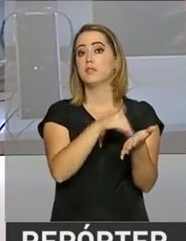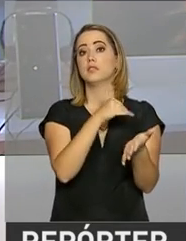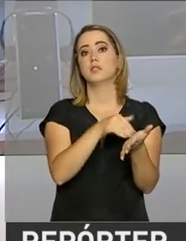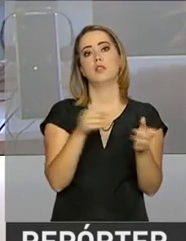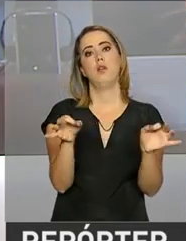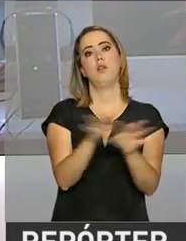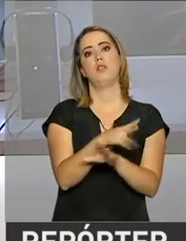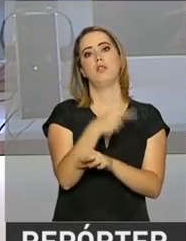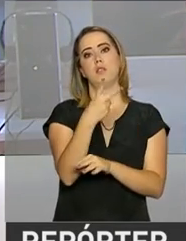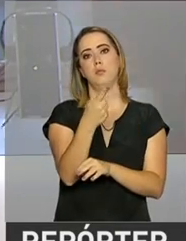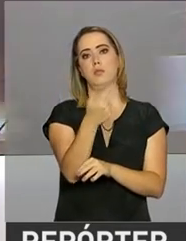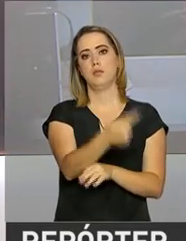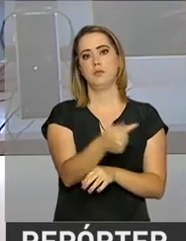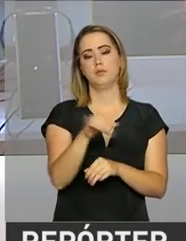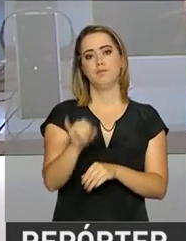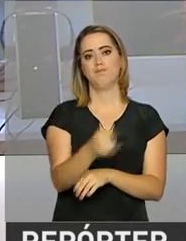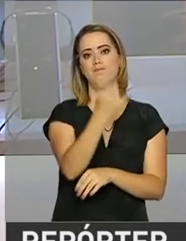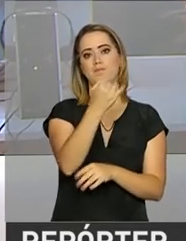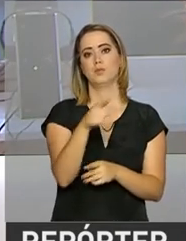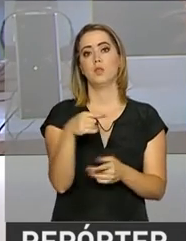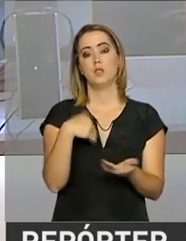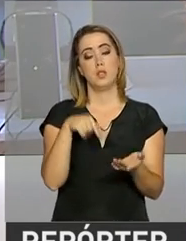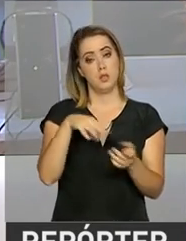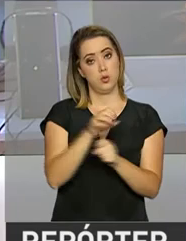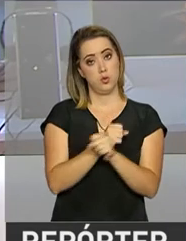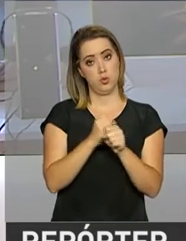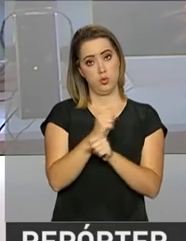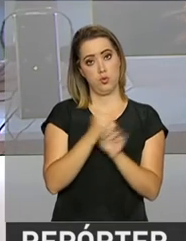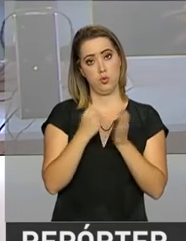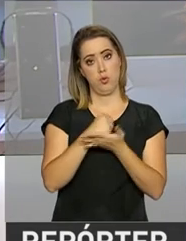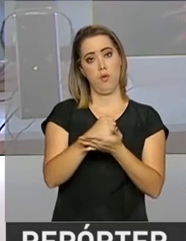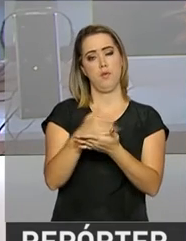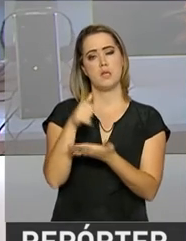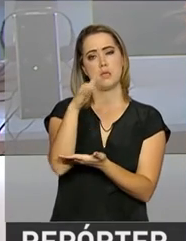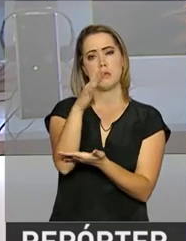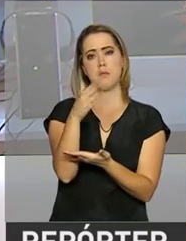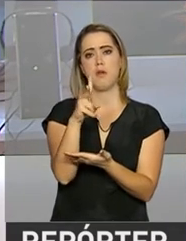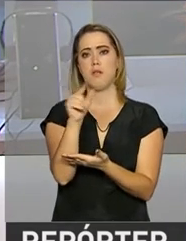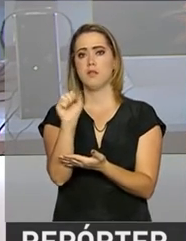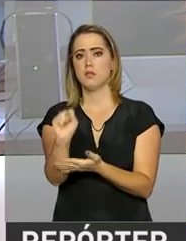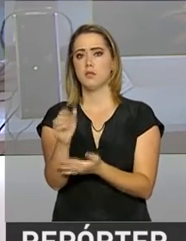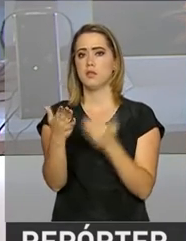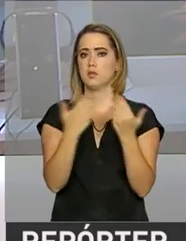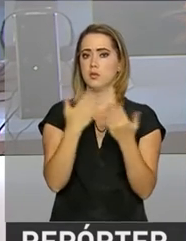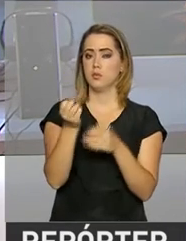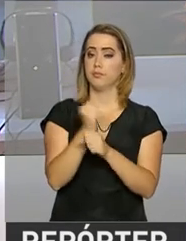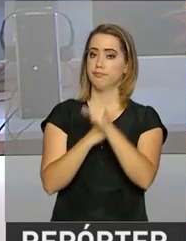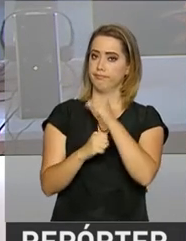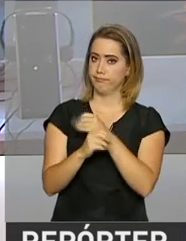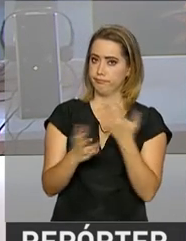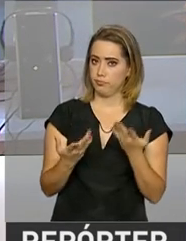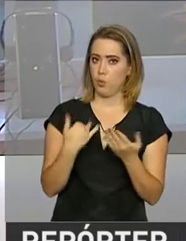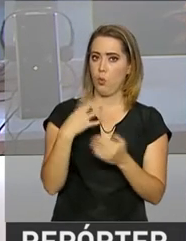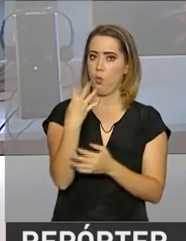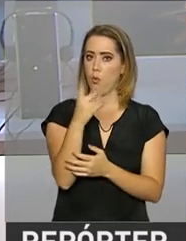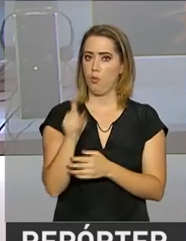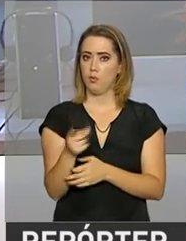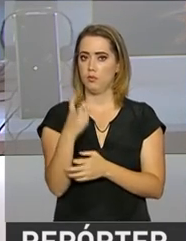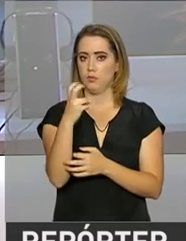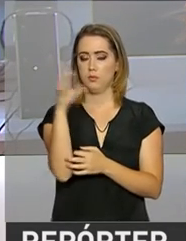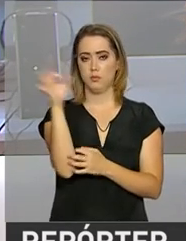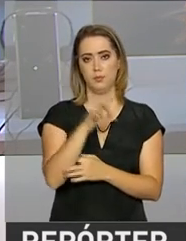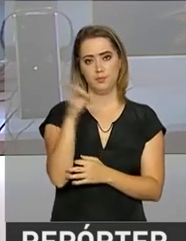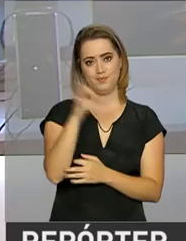27 de janeiro este ano se isso vai oferecer mais vagas do que na última edição um aumento de 46 por cento